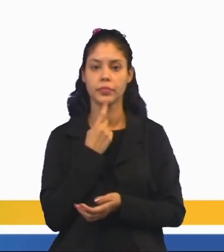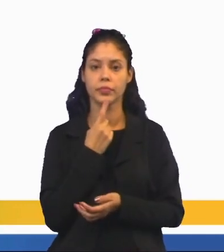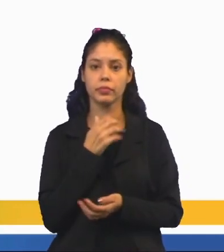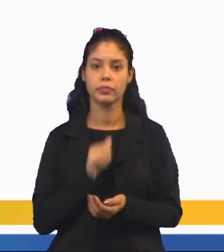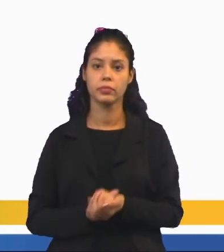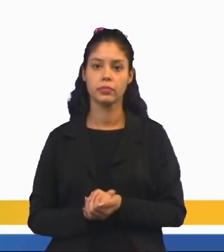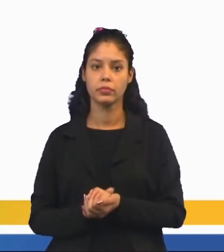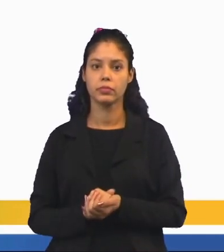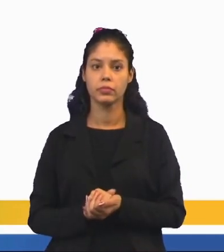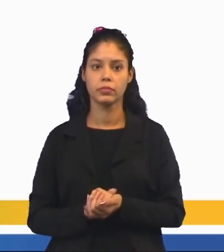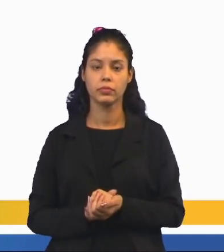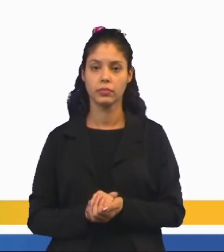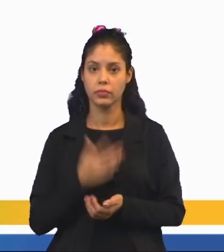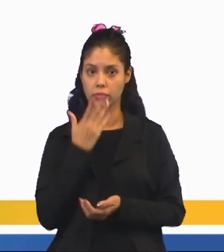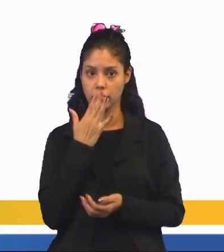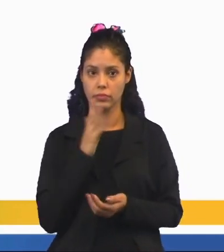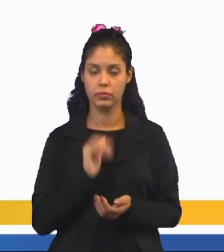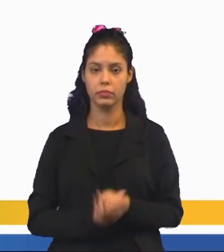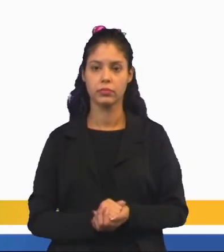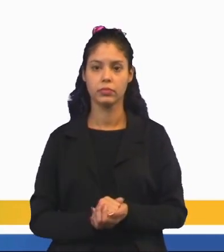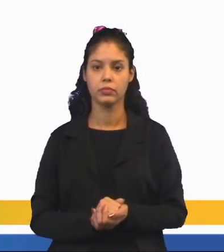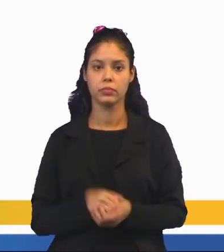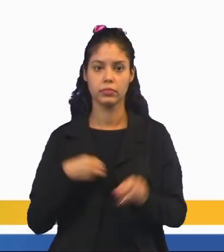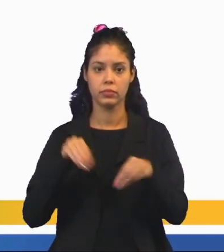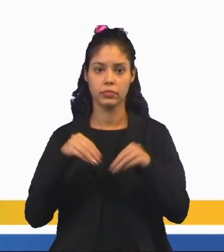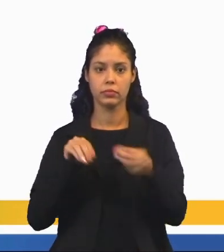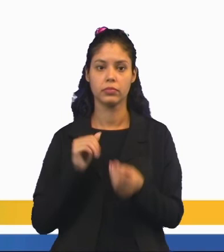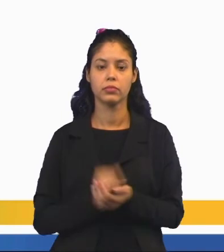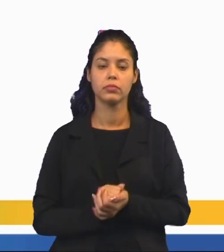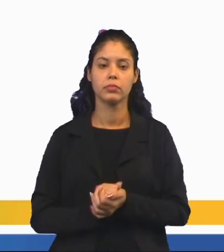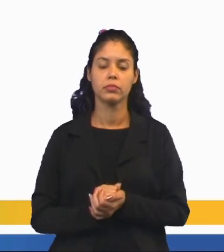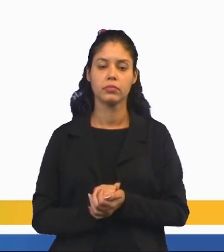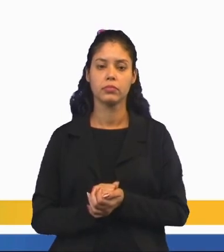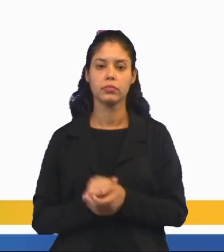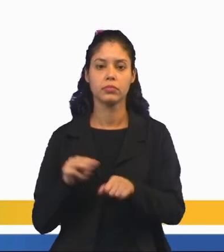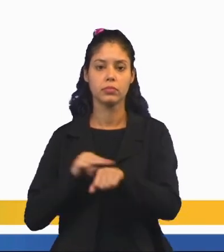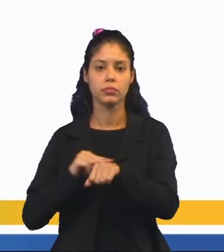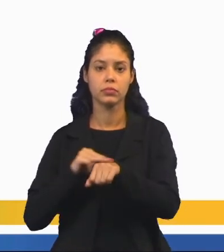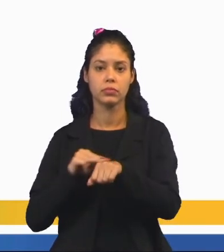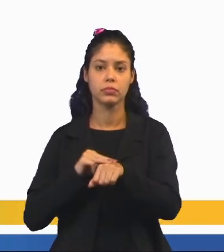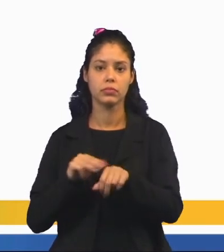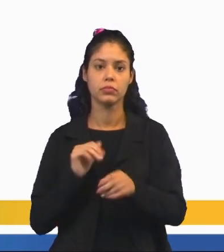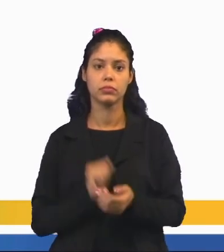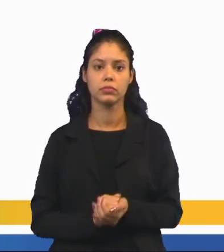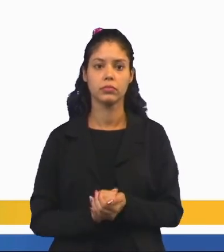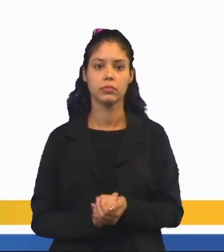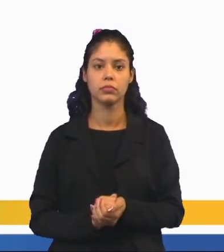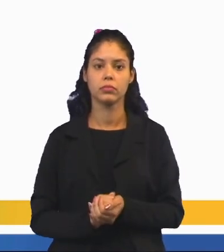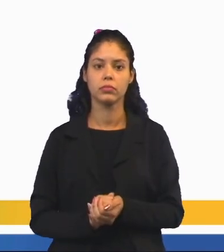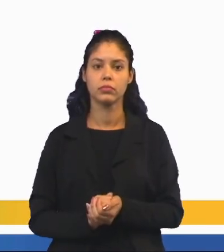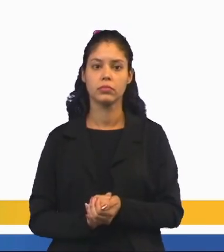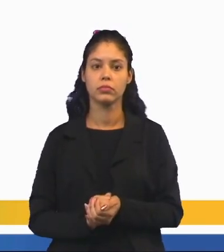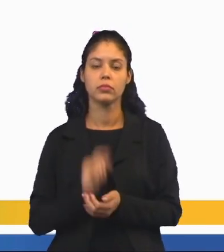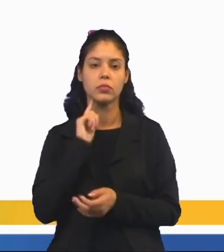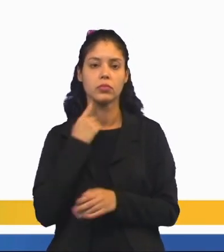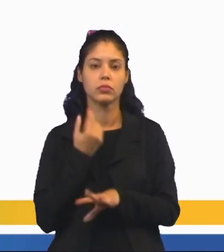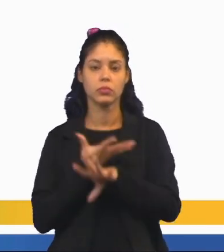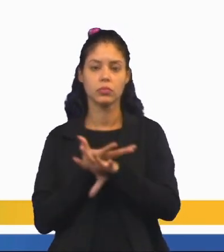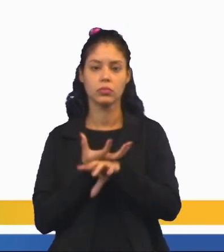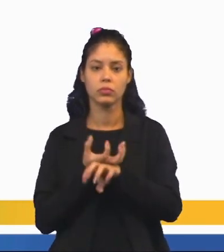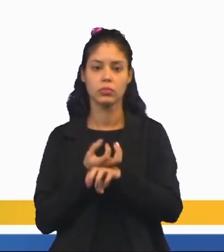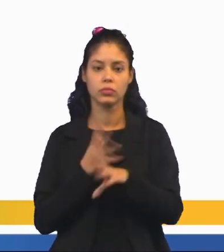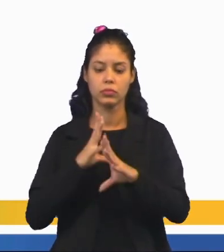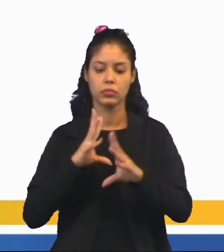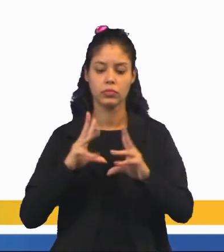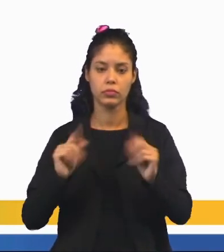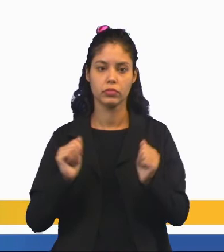A vermelha tem a cor, perceba, né? O plástico. Essa marrom aí é para jogar lixo orgânico. E